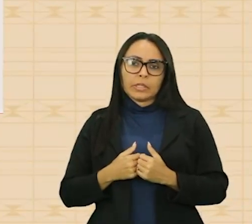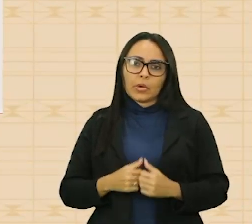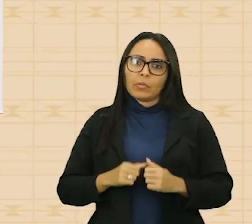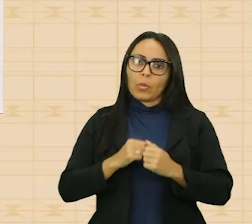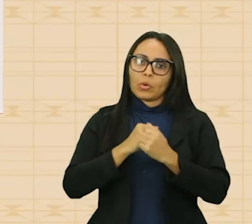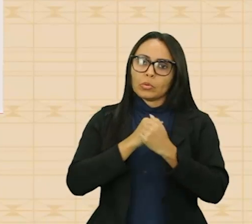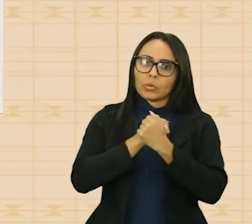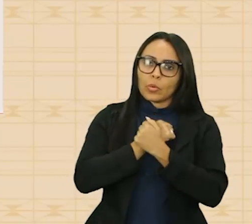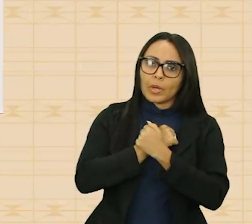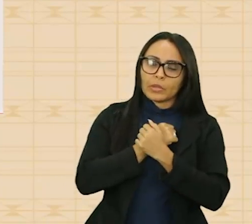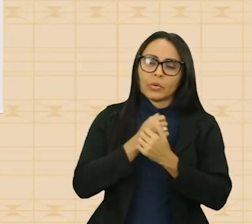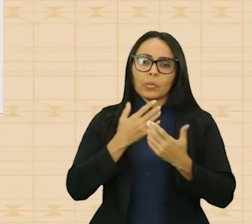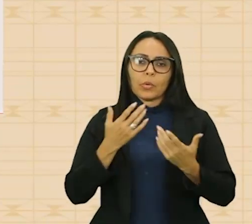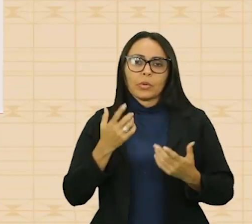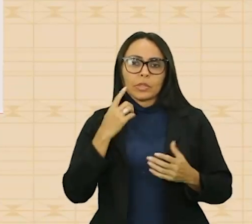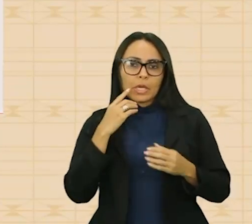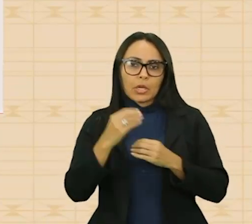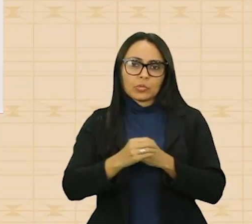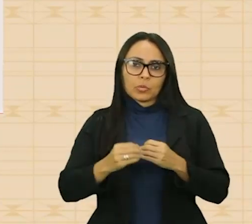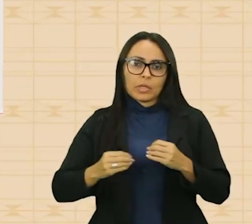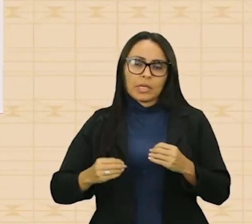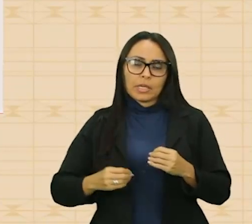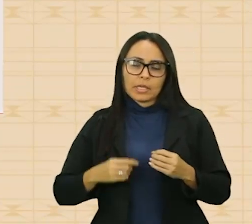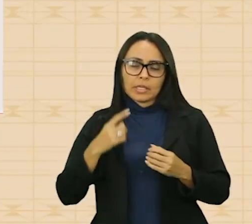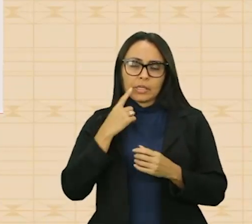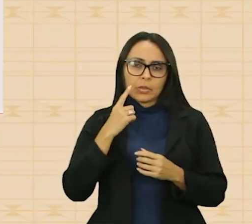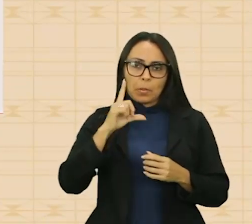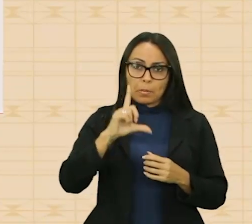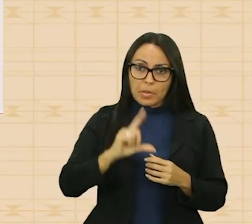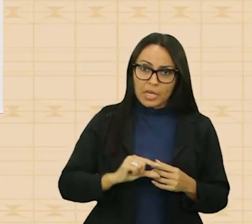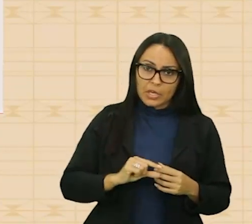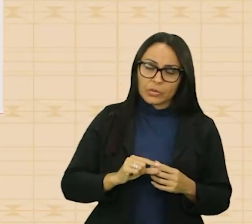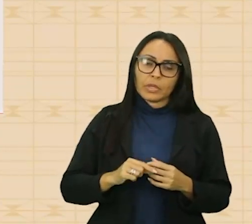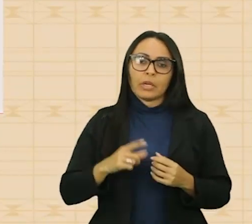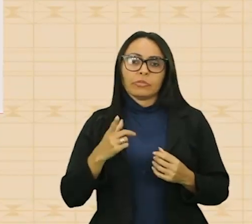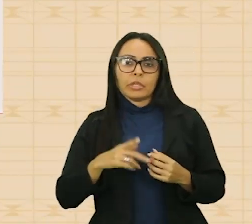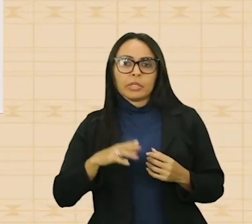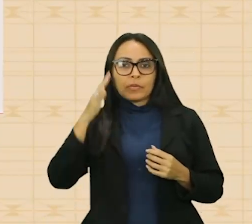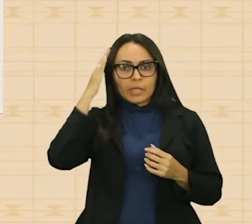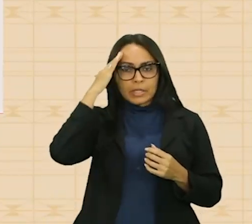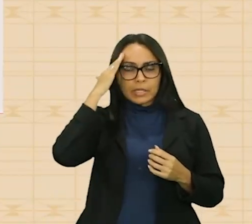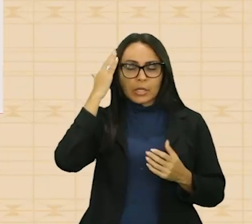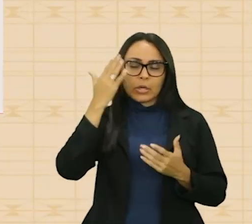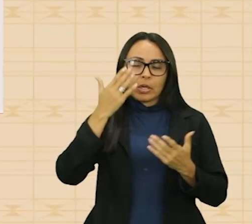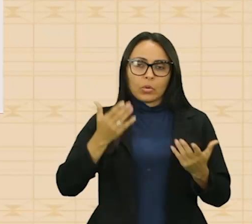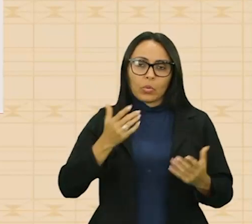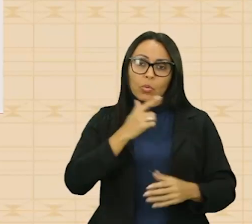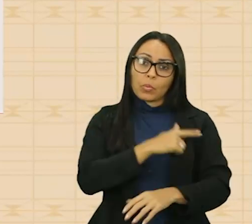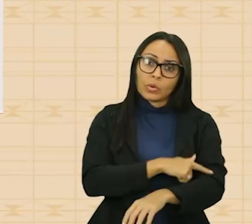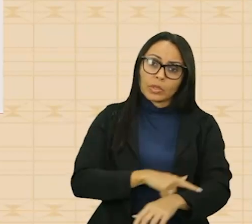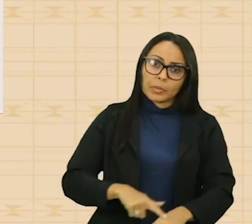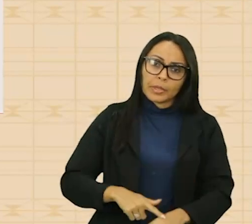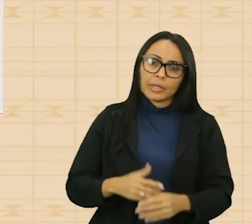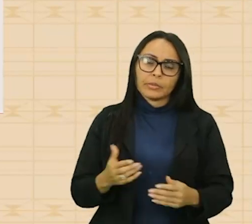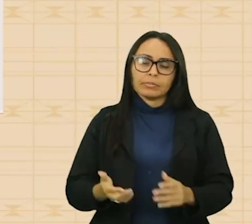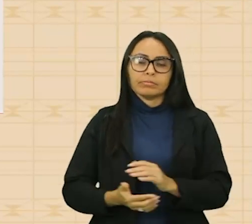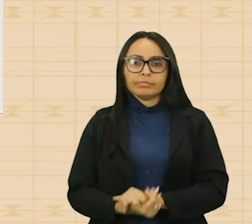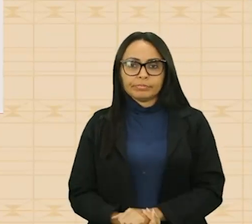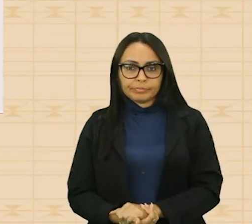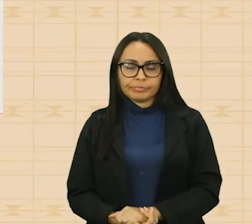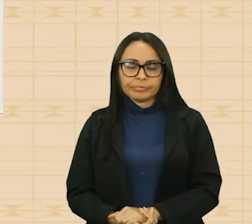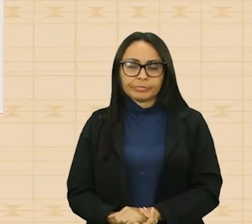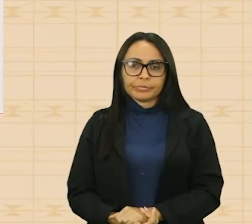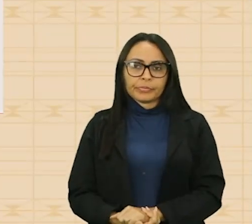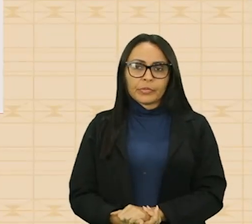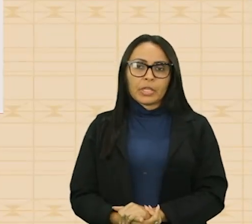as moléculas estão menos agitadas. Isso aí já nos leva a entender um comportamento. As moléculas menos agitadas, elas vão